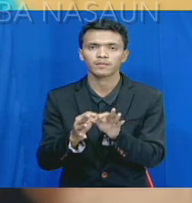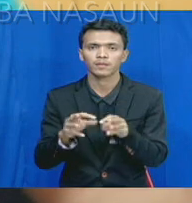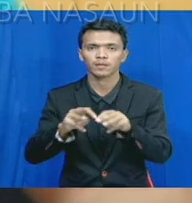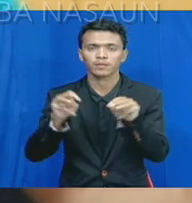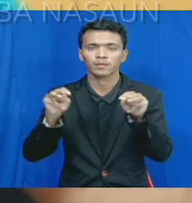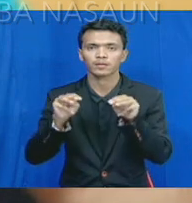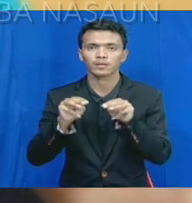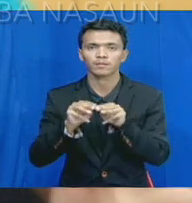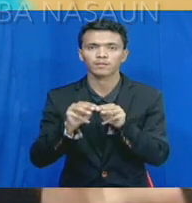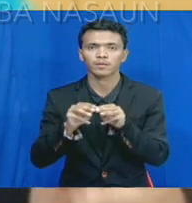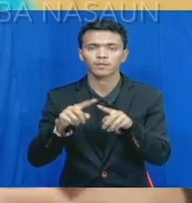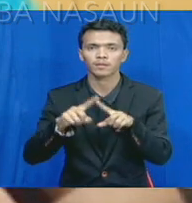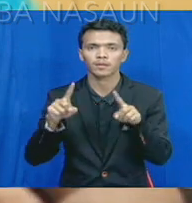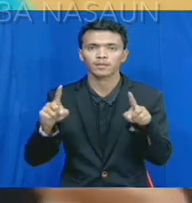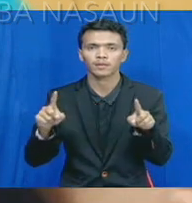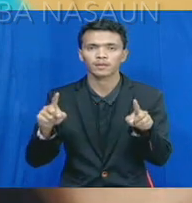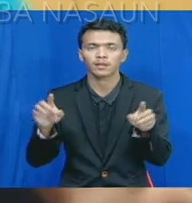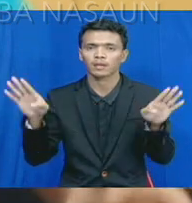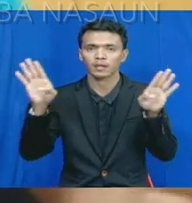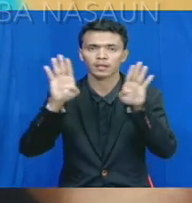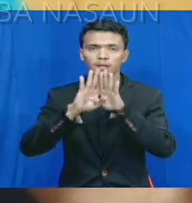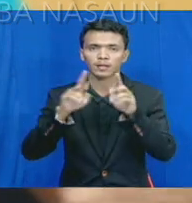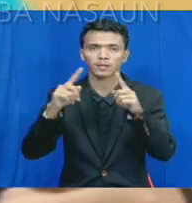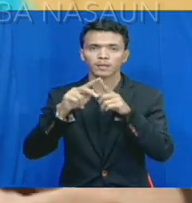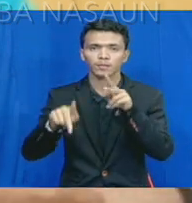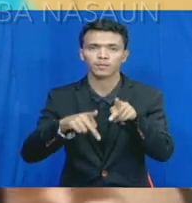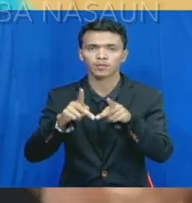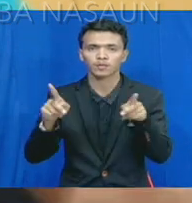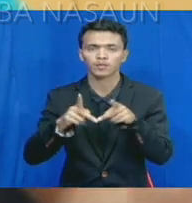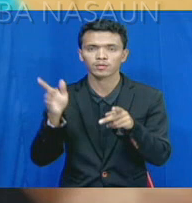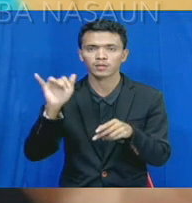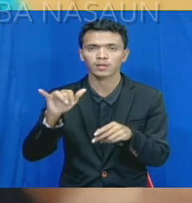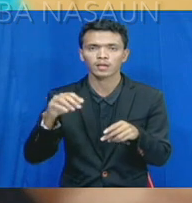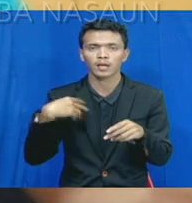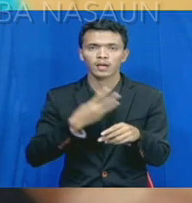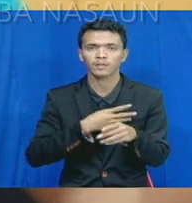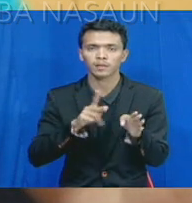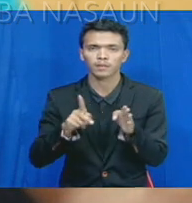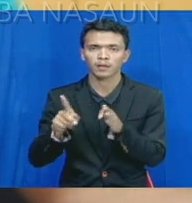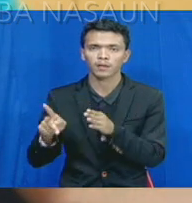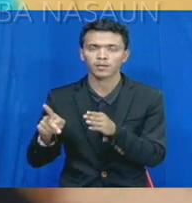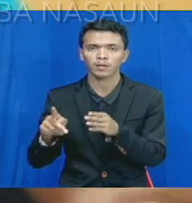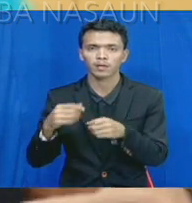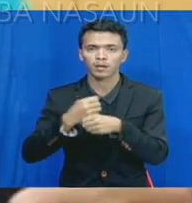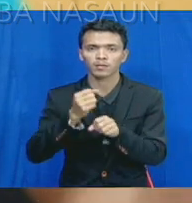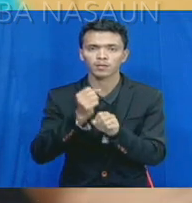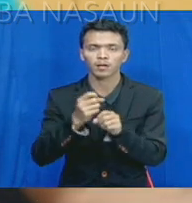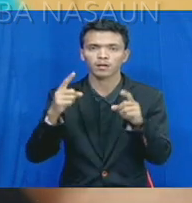munisipi, mai be la taka dalam ba posto sira tamba ami iya la plano atu halu melhora mentu mos